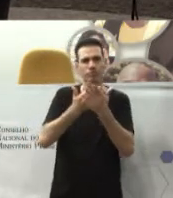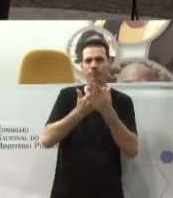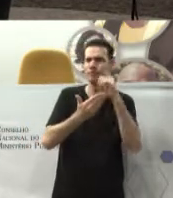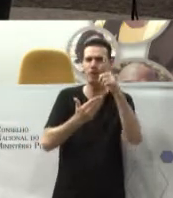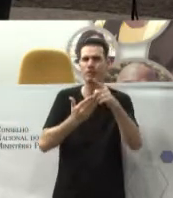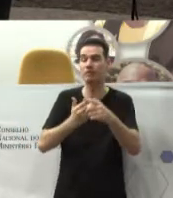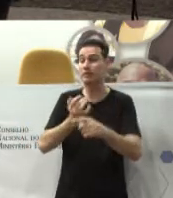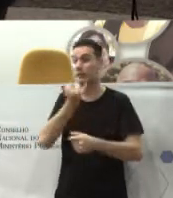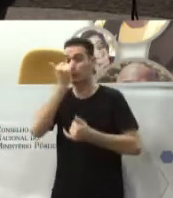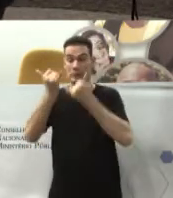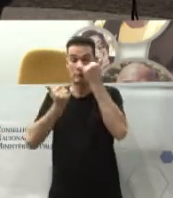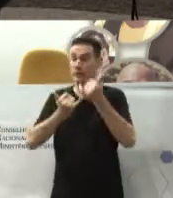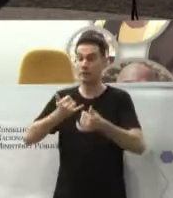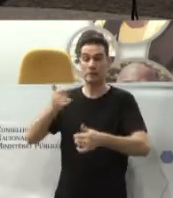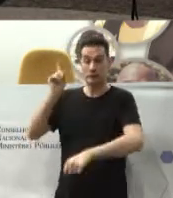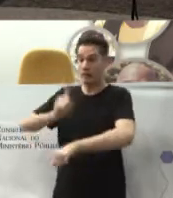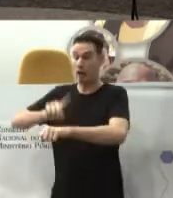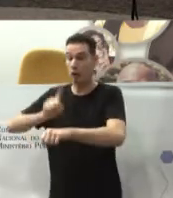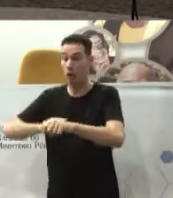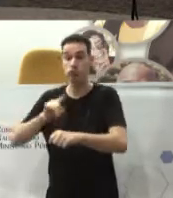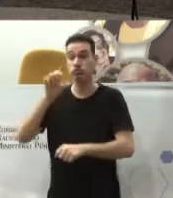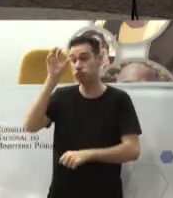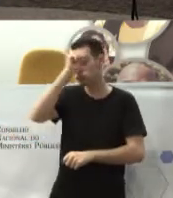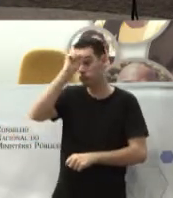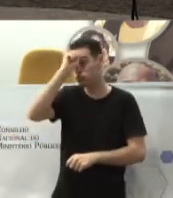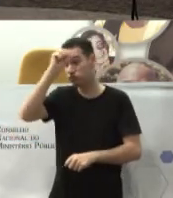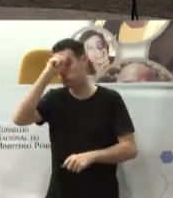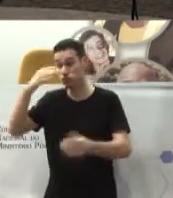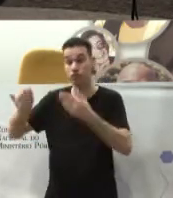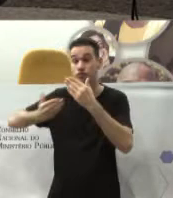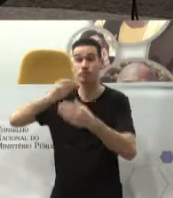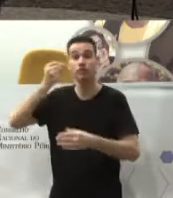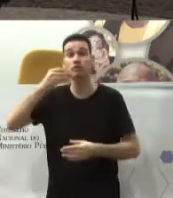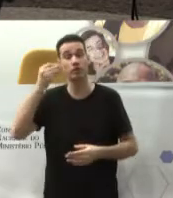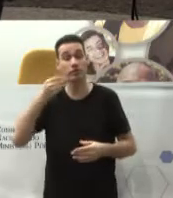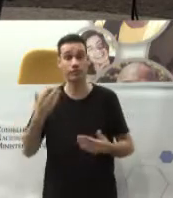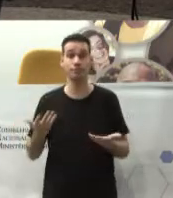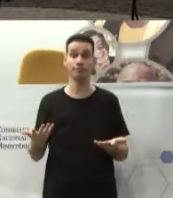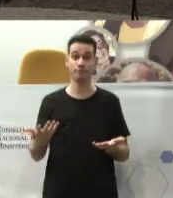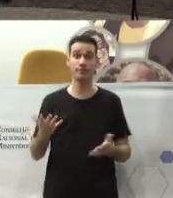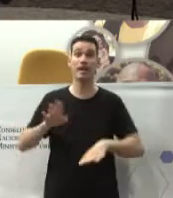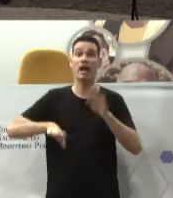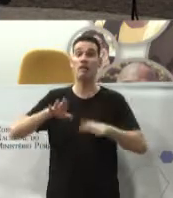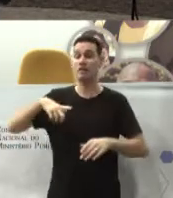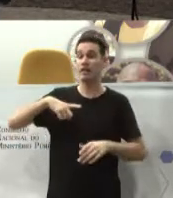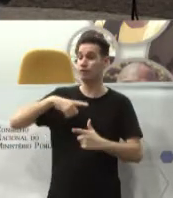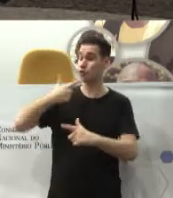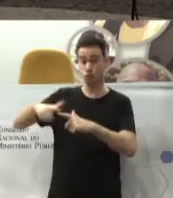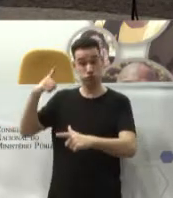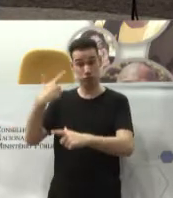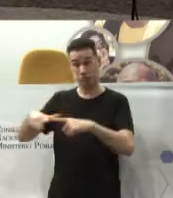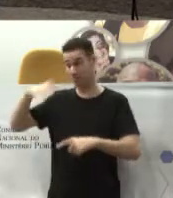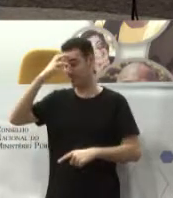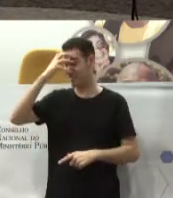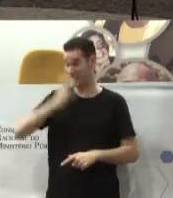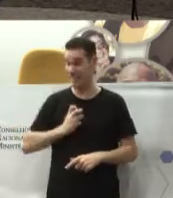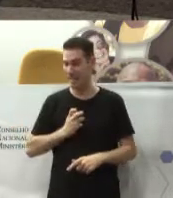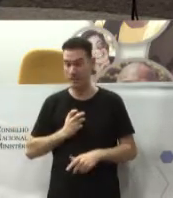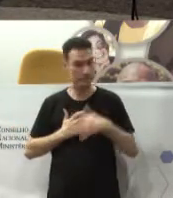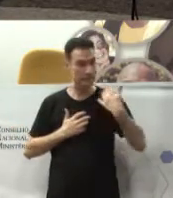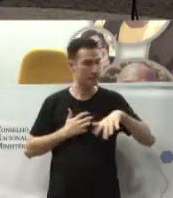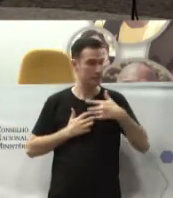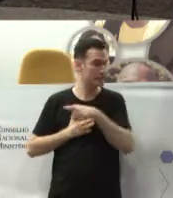muito comum que o colega que assuma uma comarca, menos de uma semana, ele tem um grande problema de saúde na sua mesa e que faz o quê com